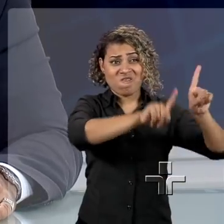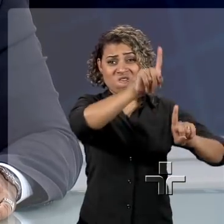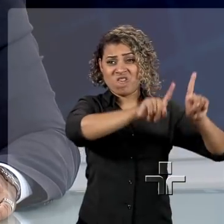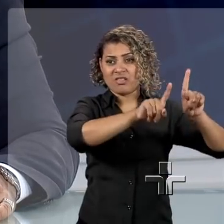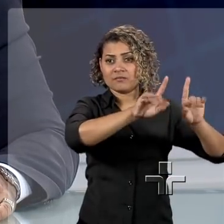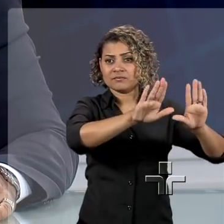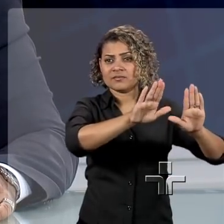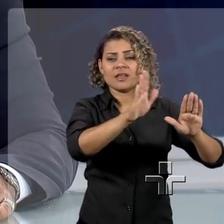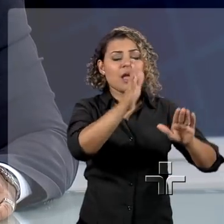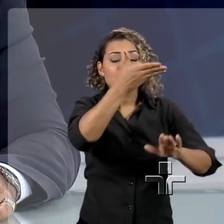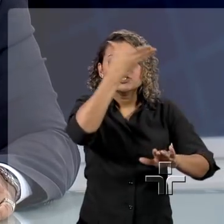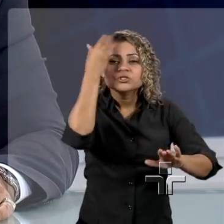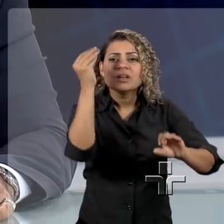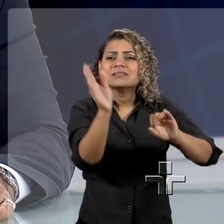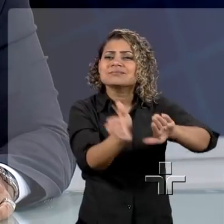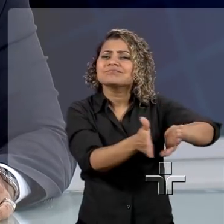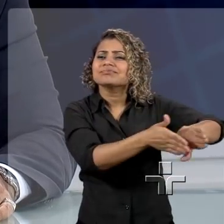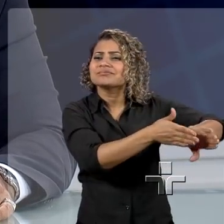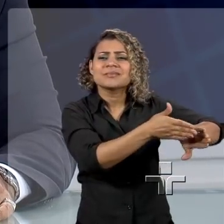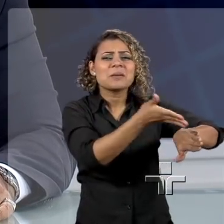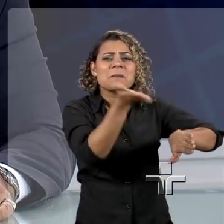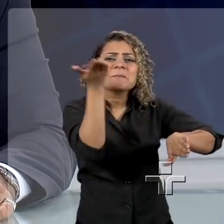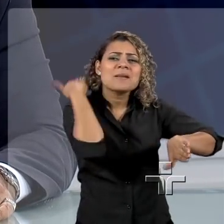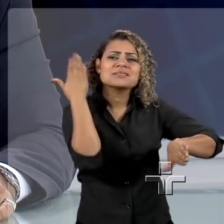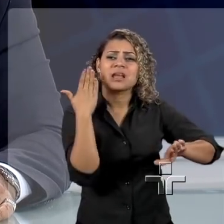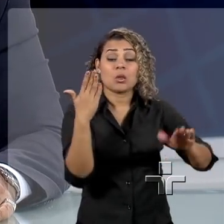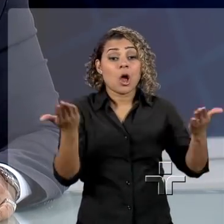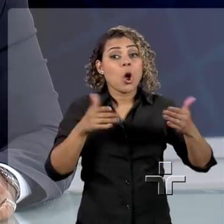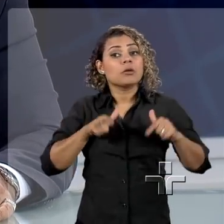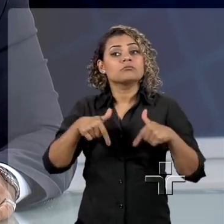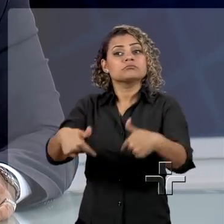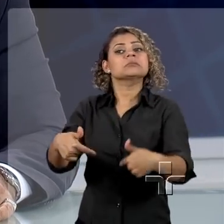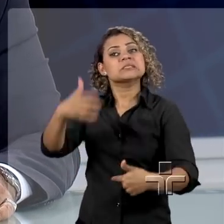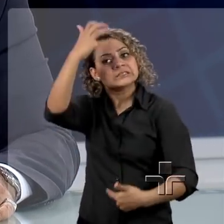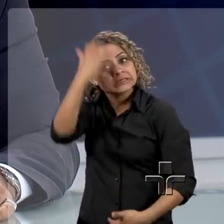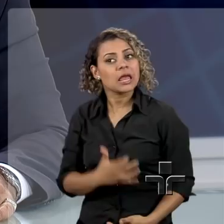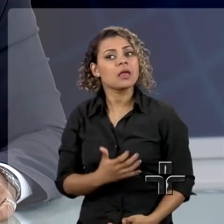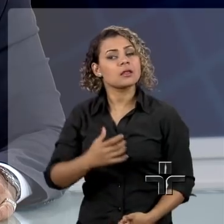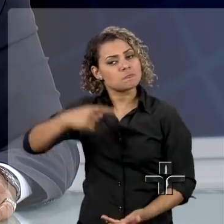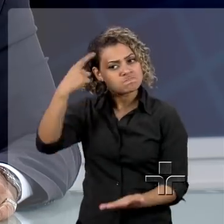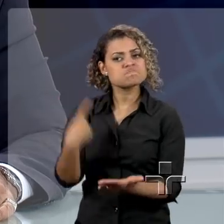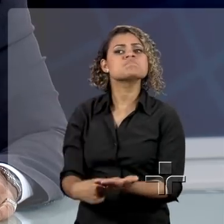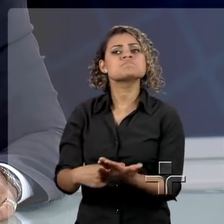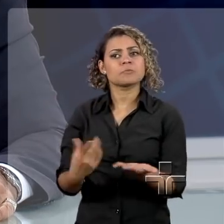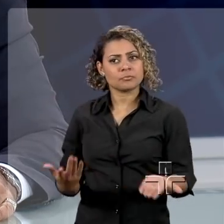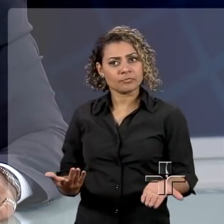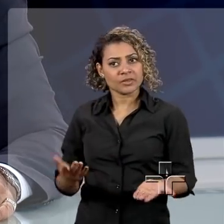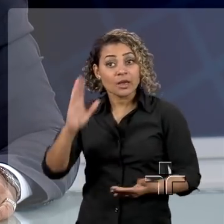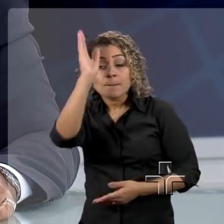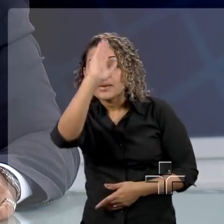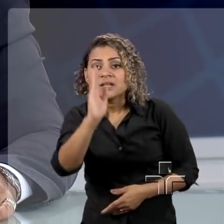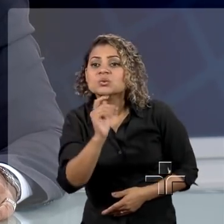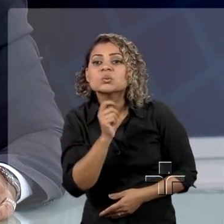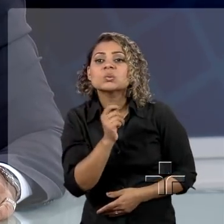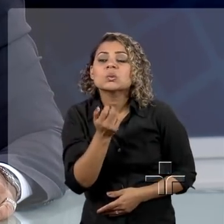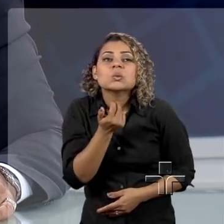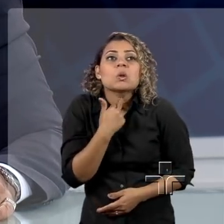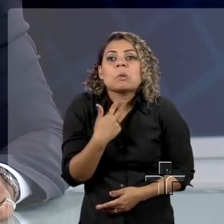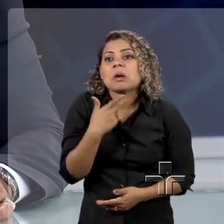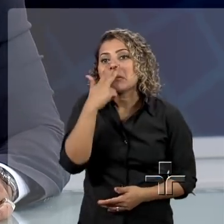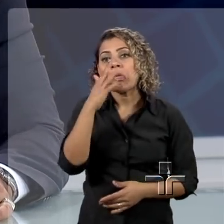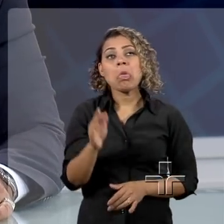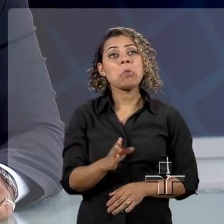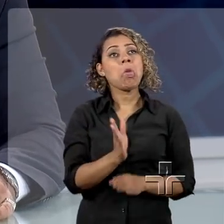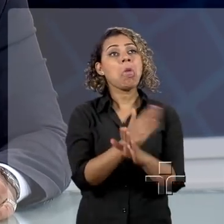é coisa do passado. Agora tem que ter atitude séria, firme. O Brasil não pode ter uma atitude